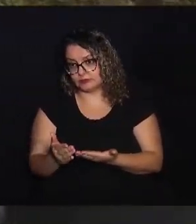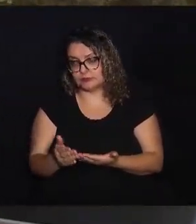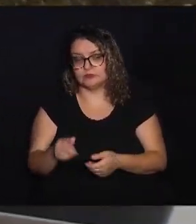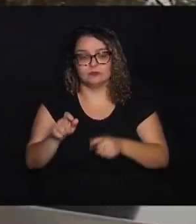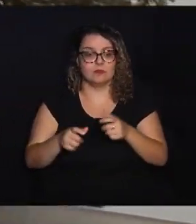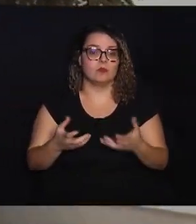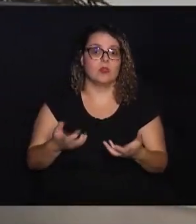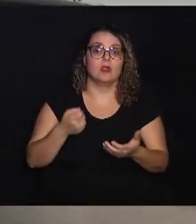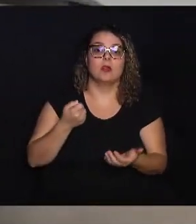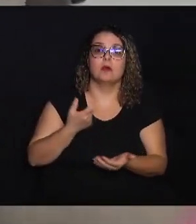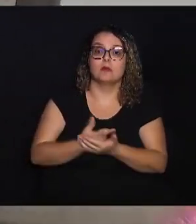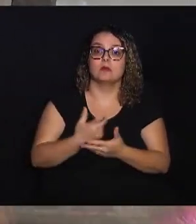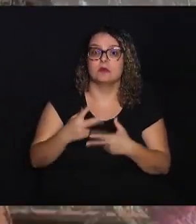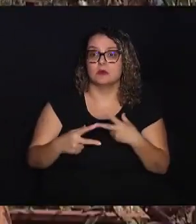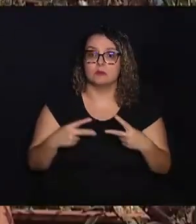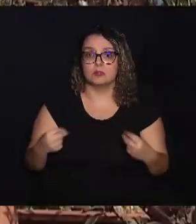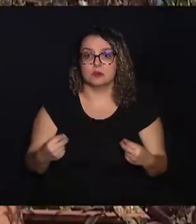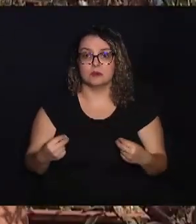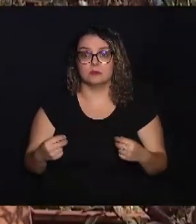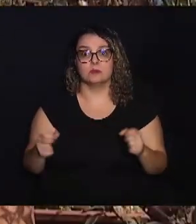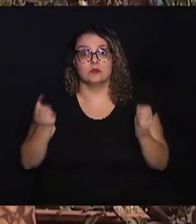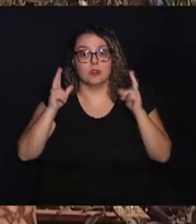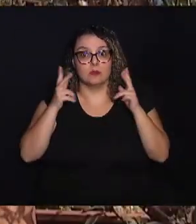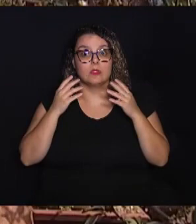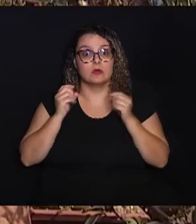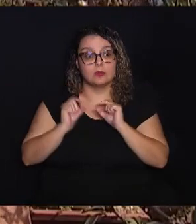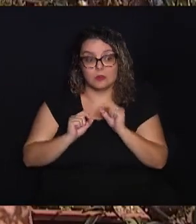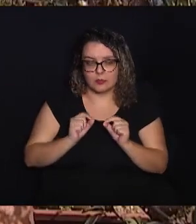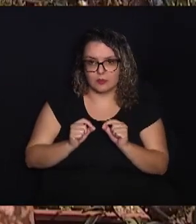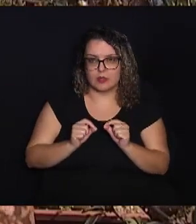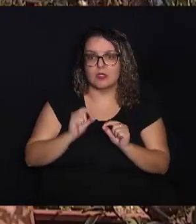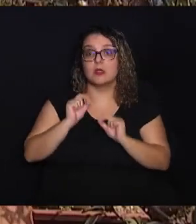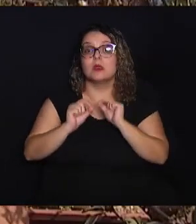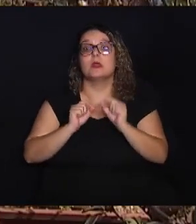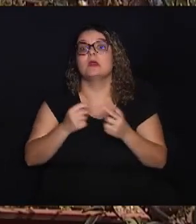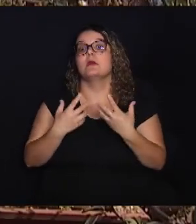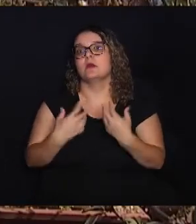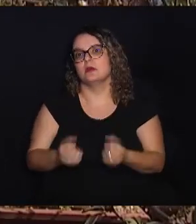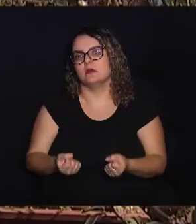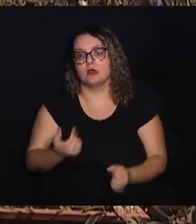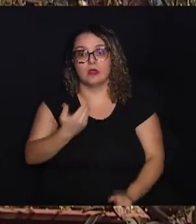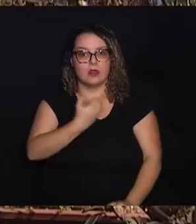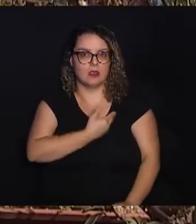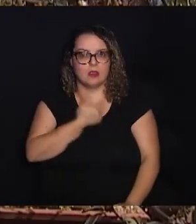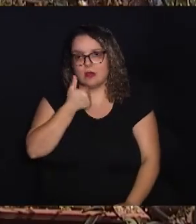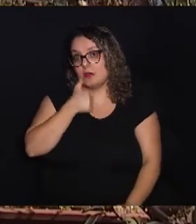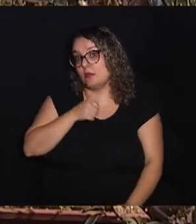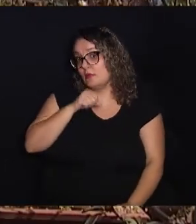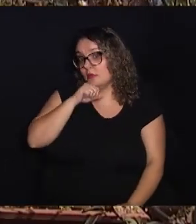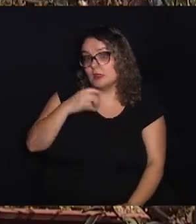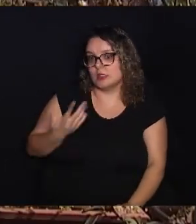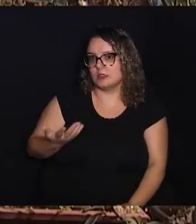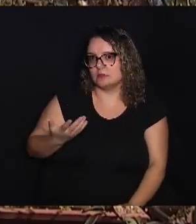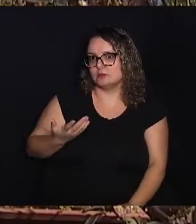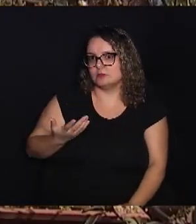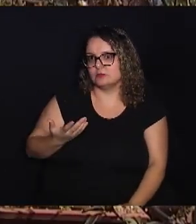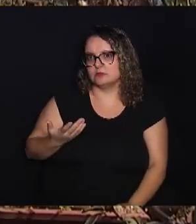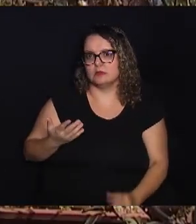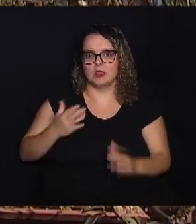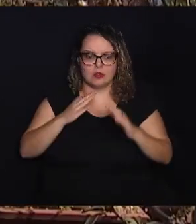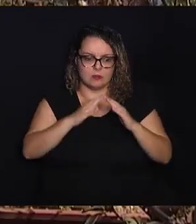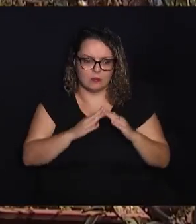comprar um presente e aí o alerta é o seguinte: olha, quem vai ganhar esse presente? É uma amiga, minha mãe e tal. Ela mora em